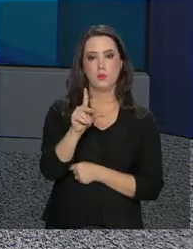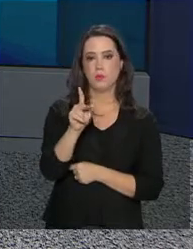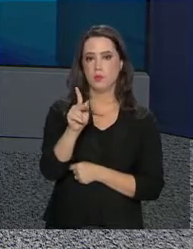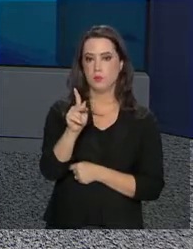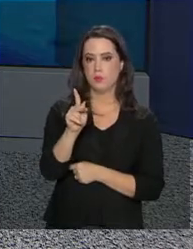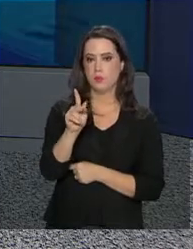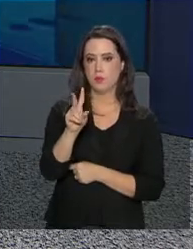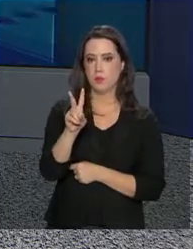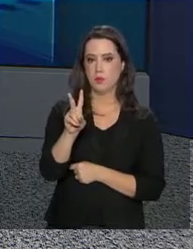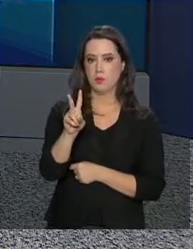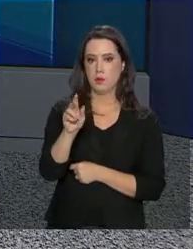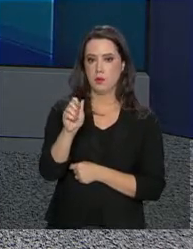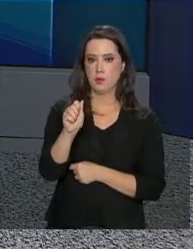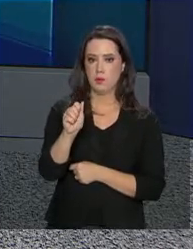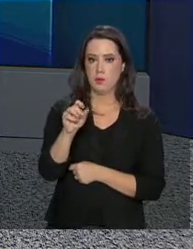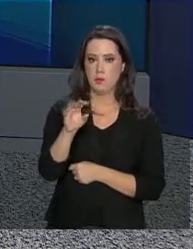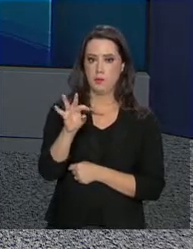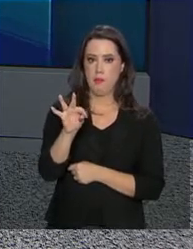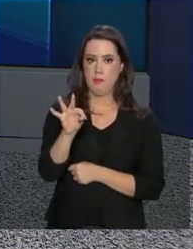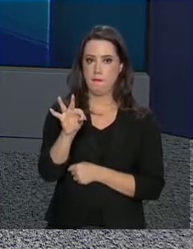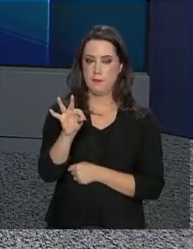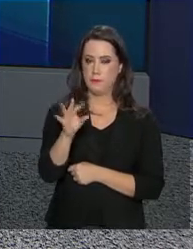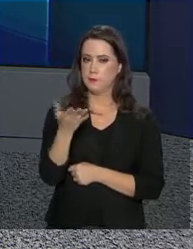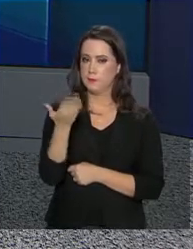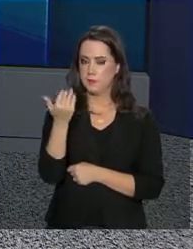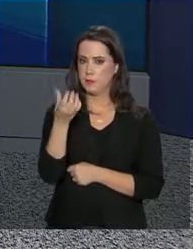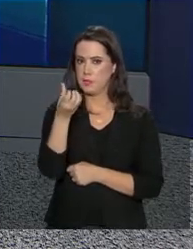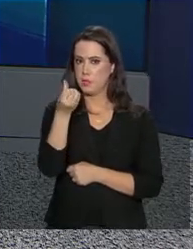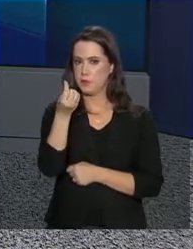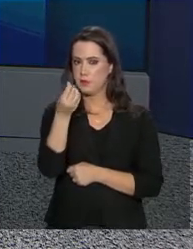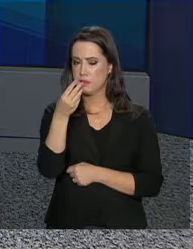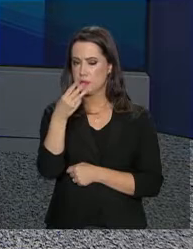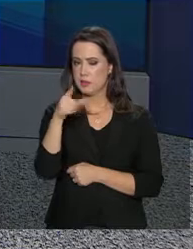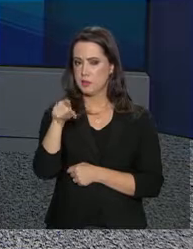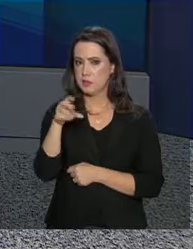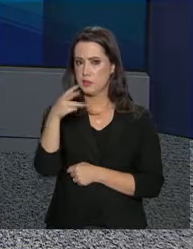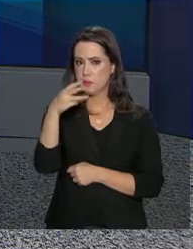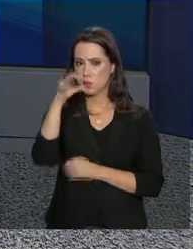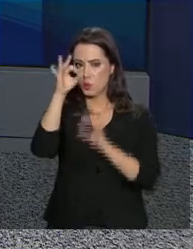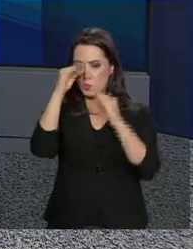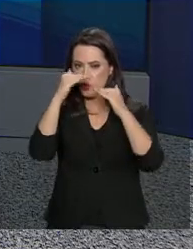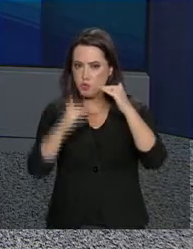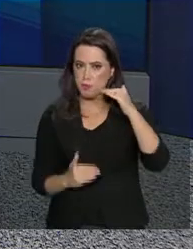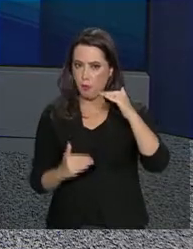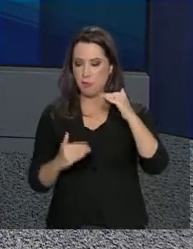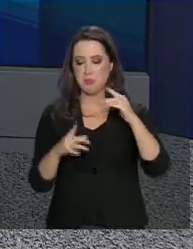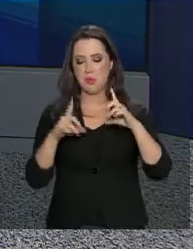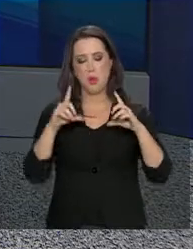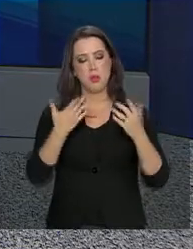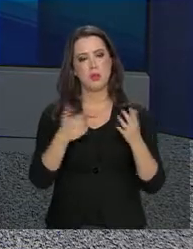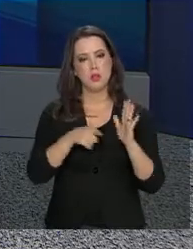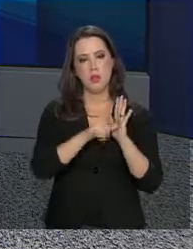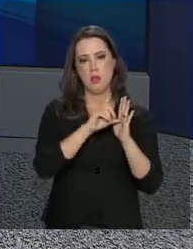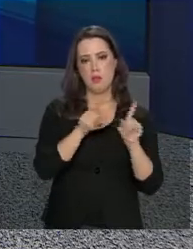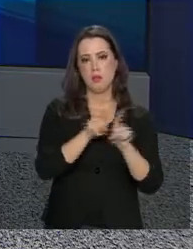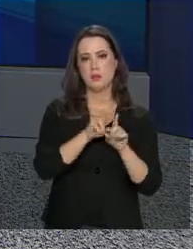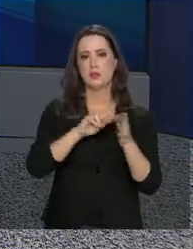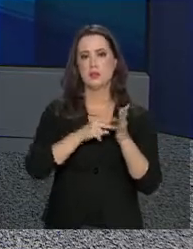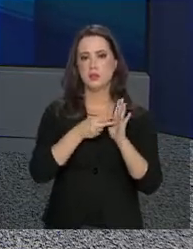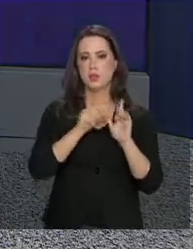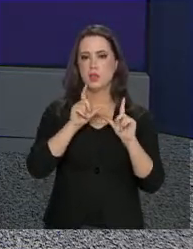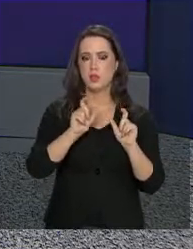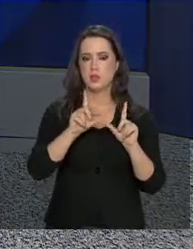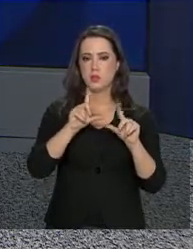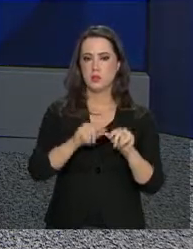dpvat e 63,3 por cento no próximo ano de acordo com o conselho a redução foi possível